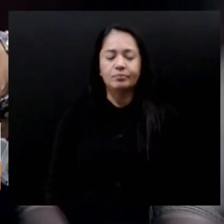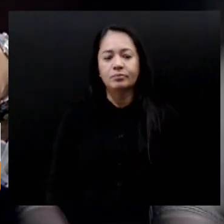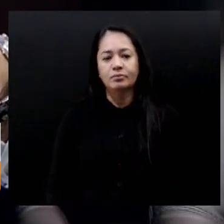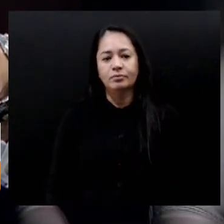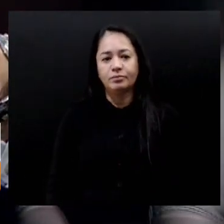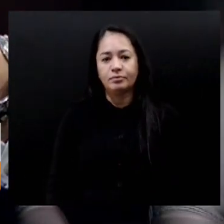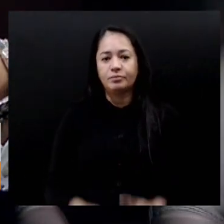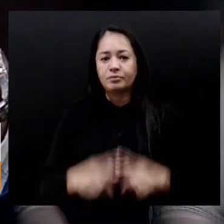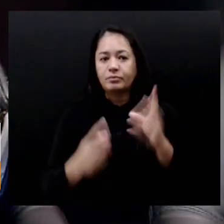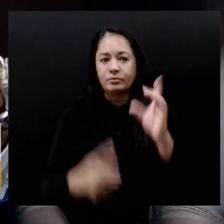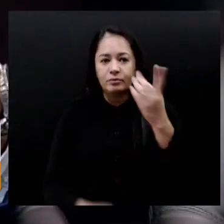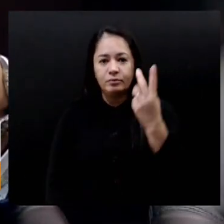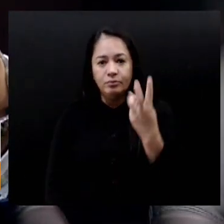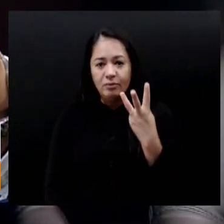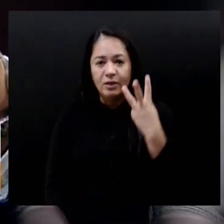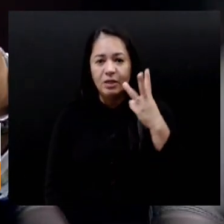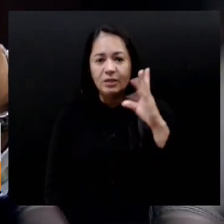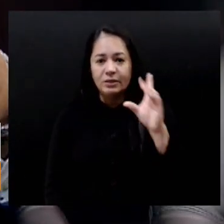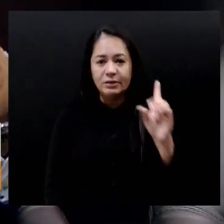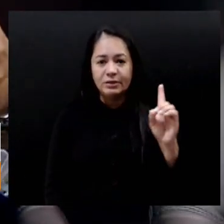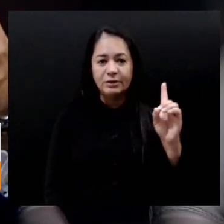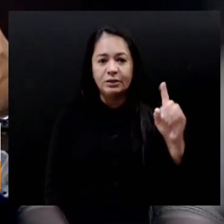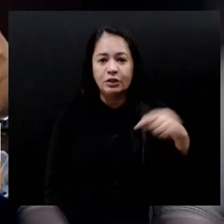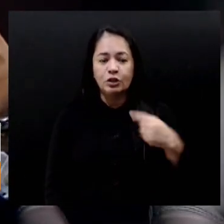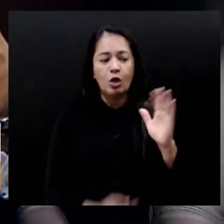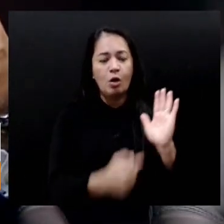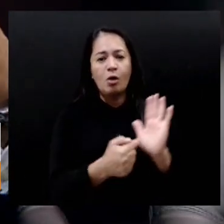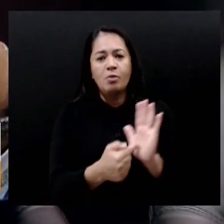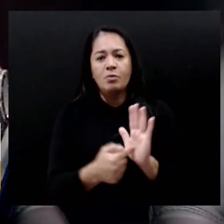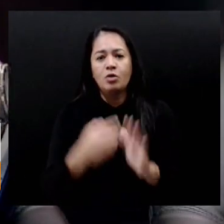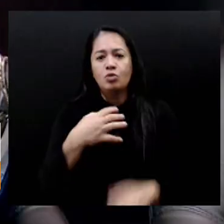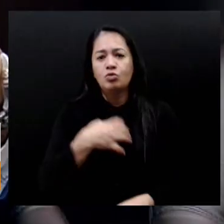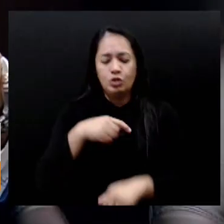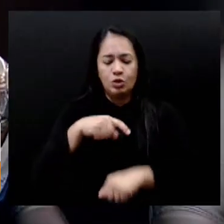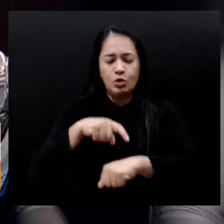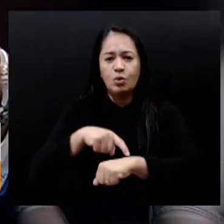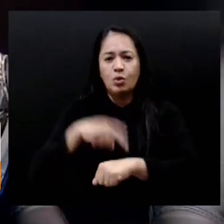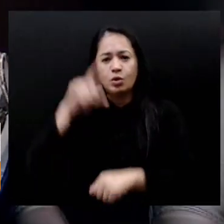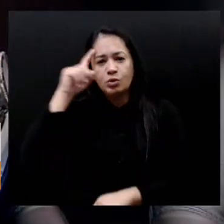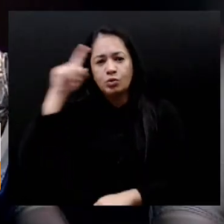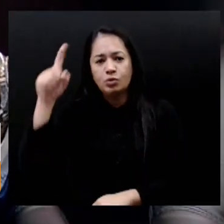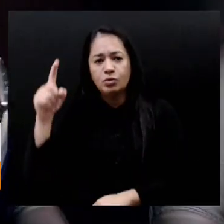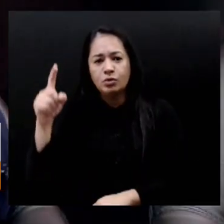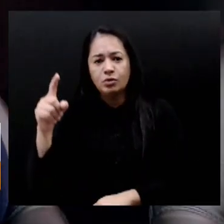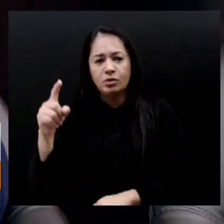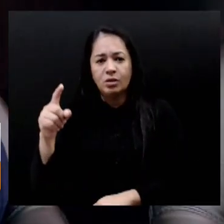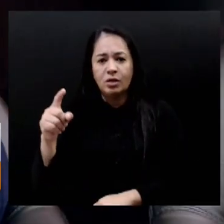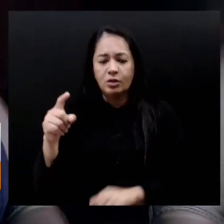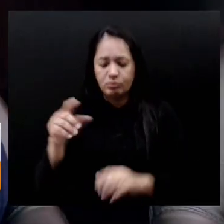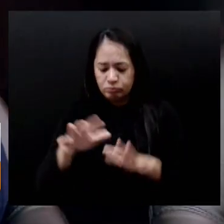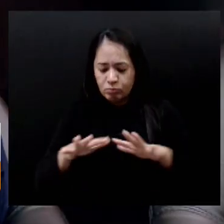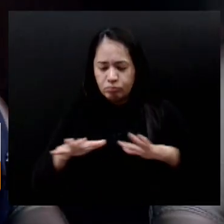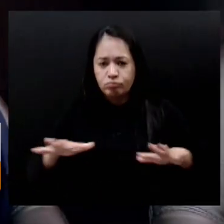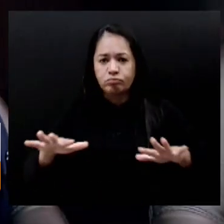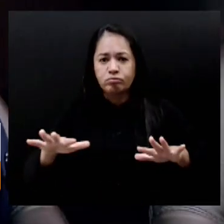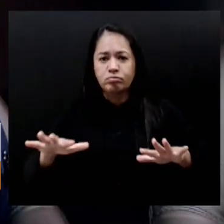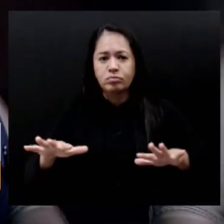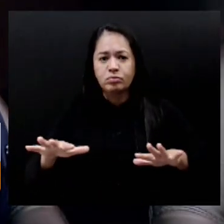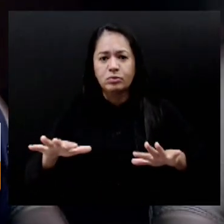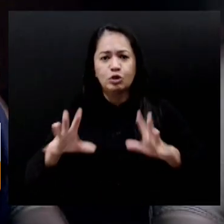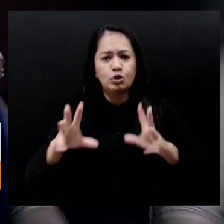consegue mostrar o clima que estava, o horário do dia, o cenário, a situação toda, e